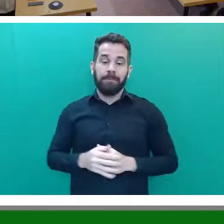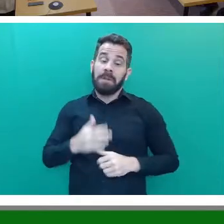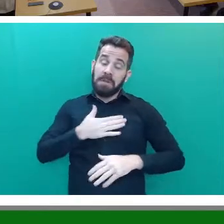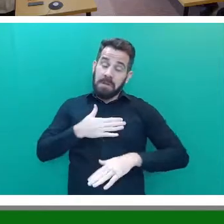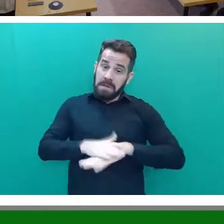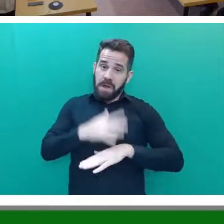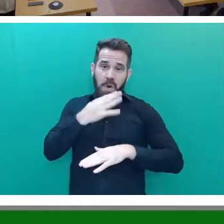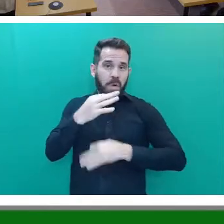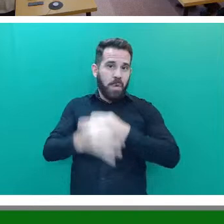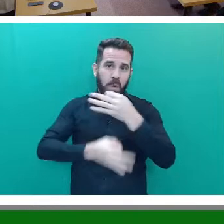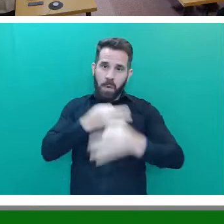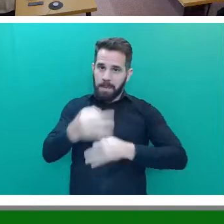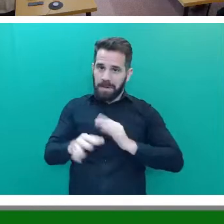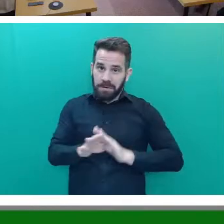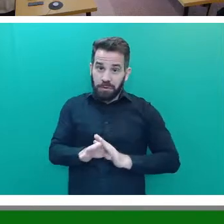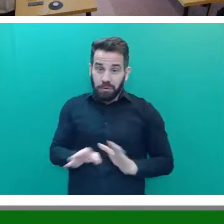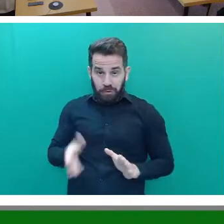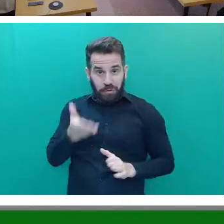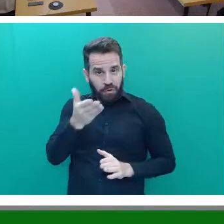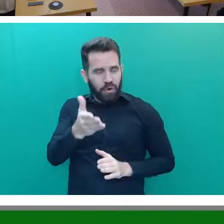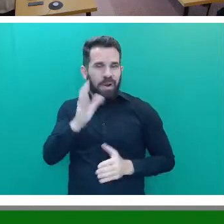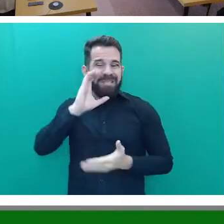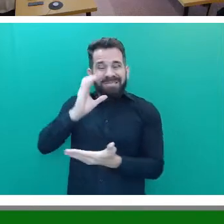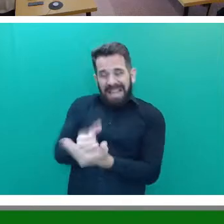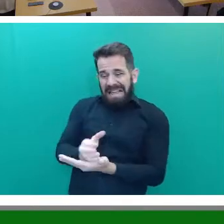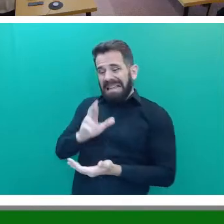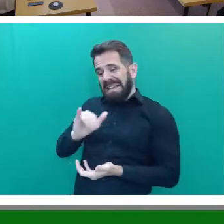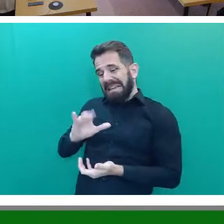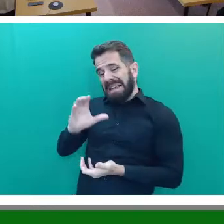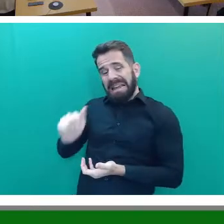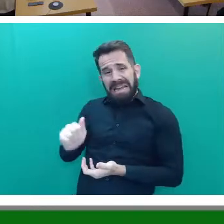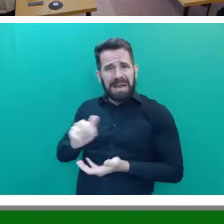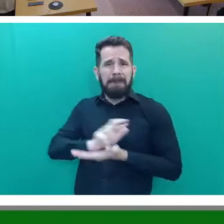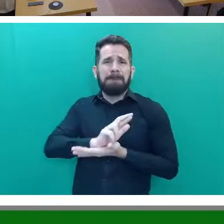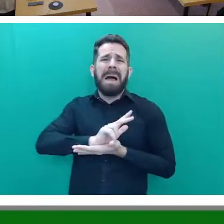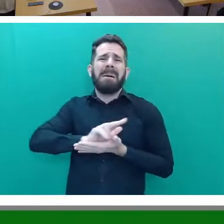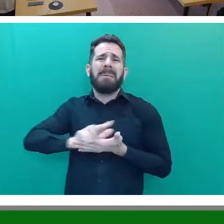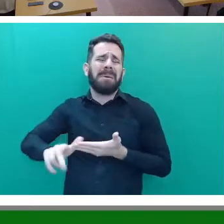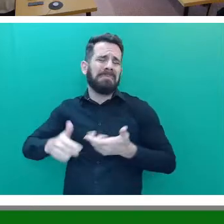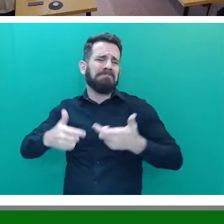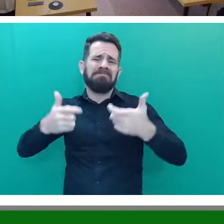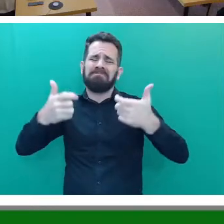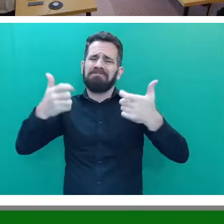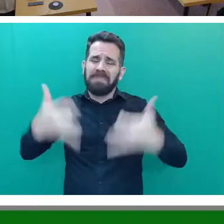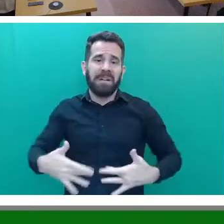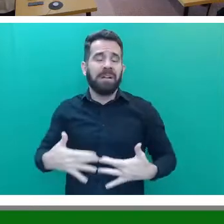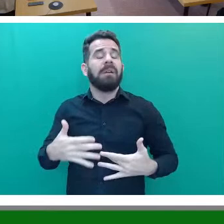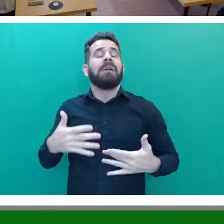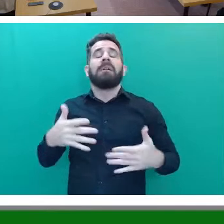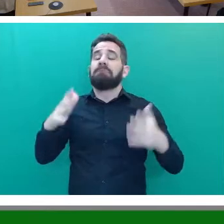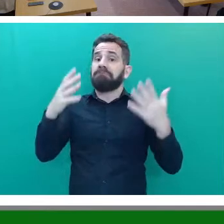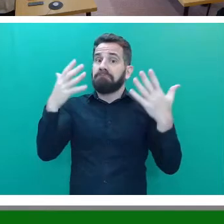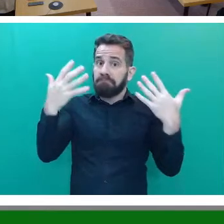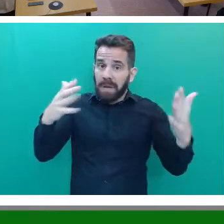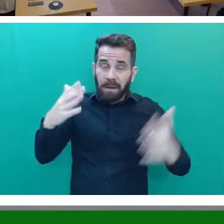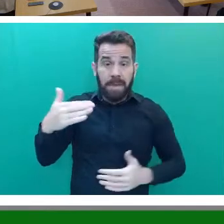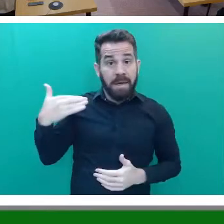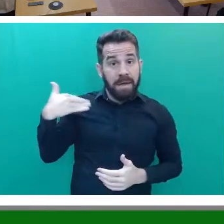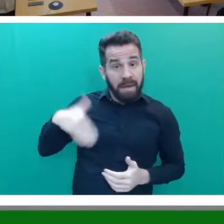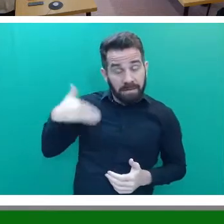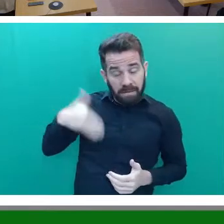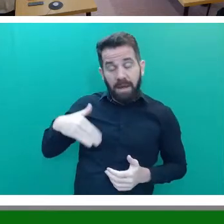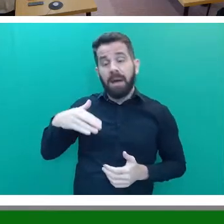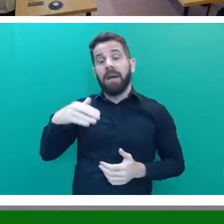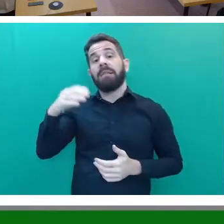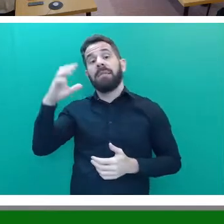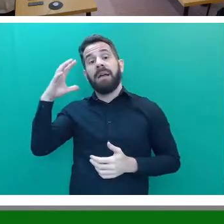tese. A tese está extremamente rica. Eu parabenizo novamente a você, a Anabel, ao Carlos. E é